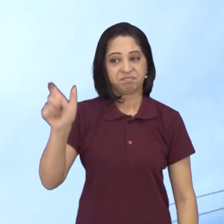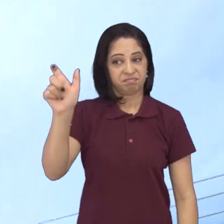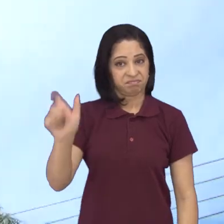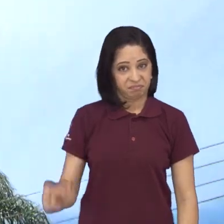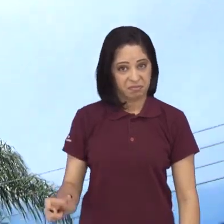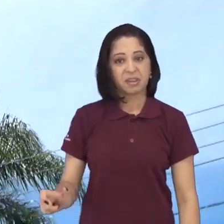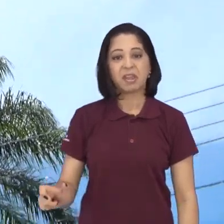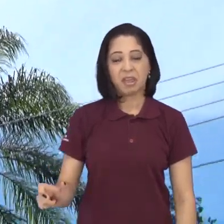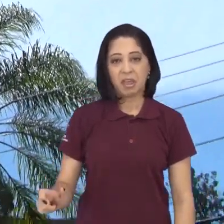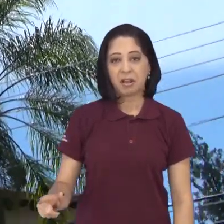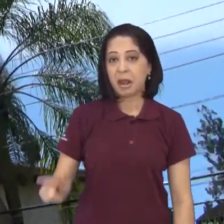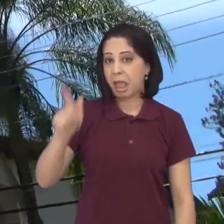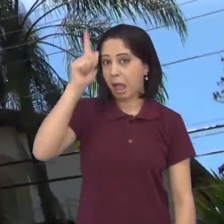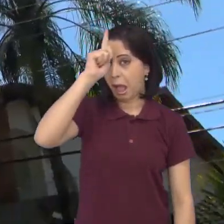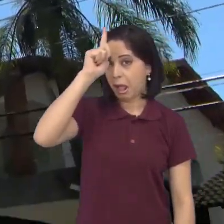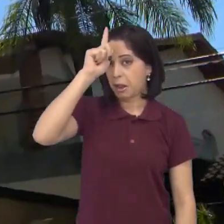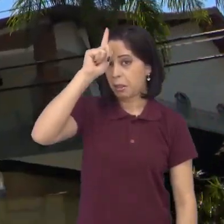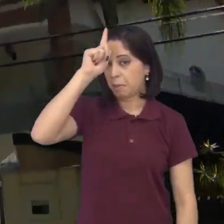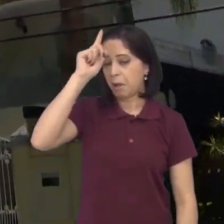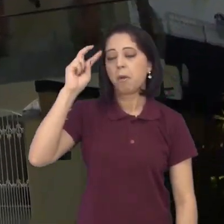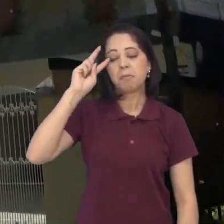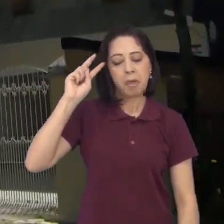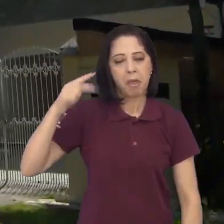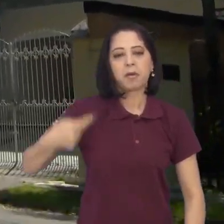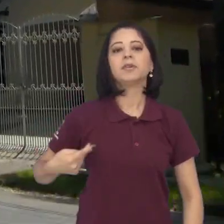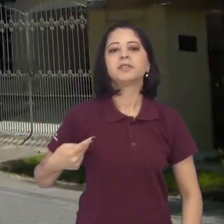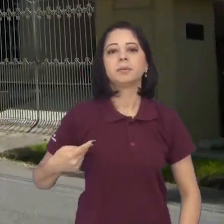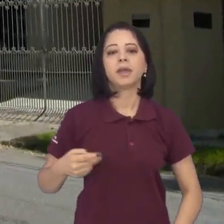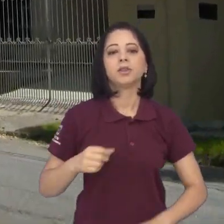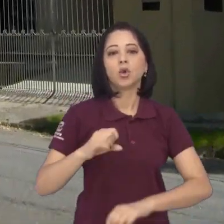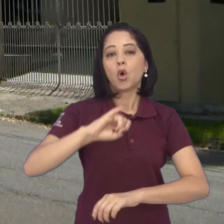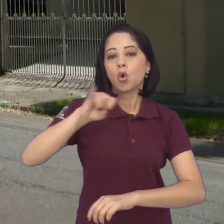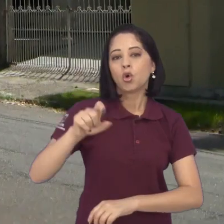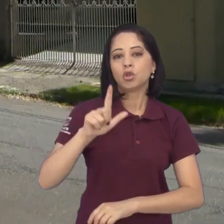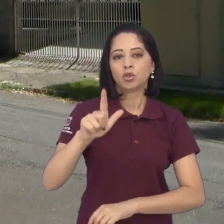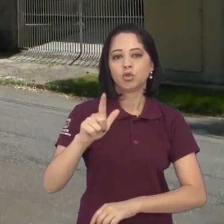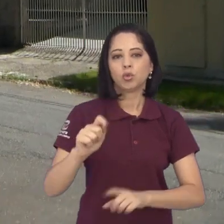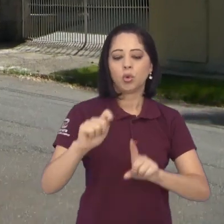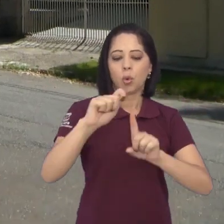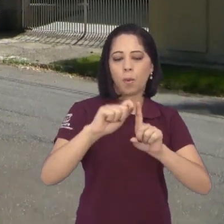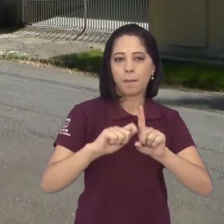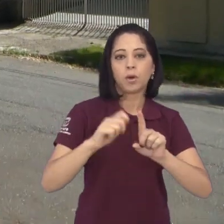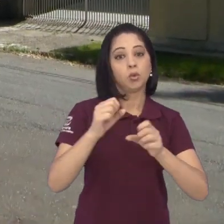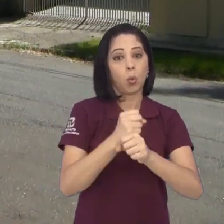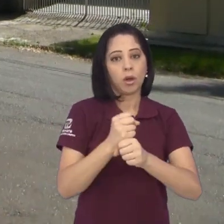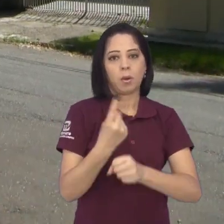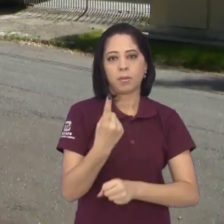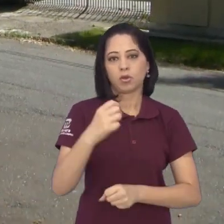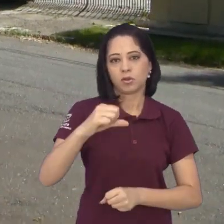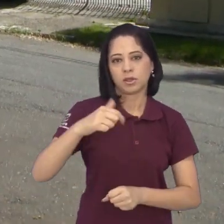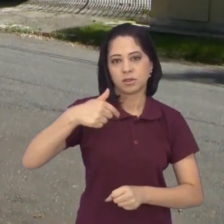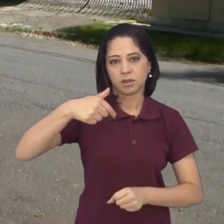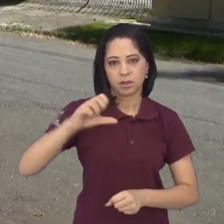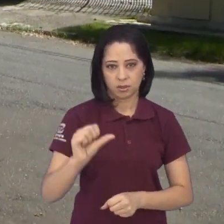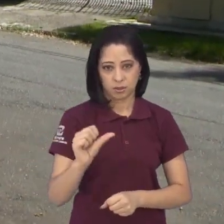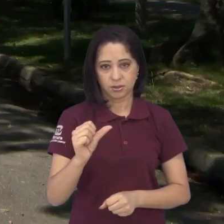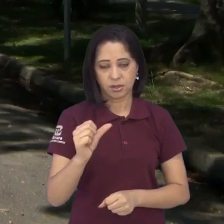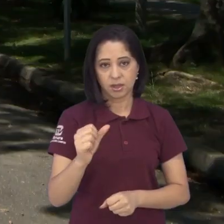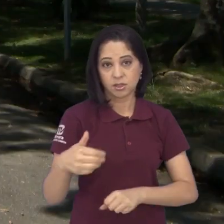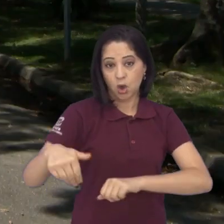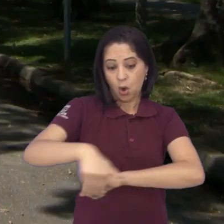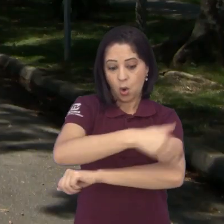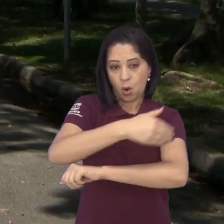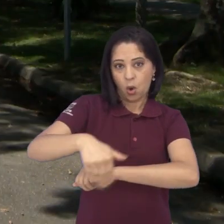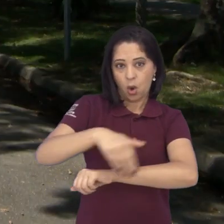José. O reconhecimento do mérito do imigrante alemão para o desenvolvimento de São José veio em julho de 1976,